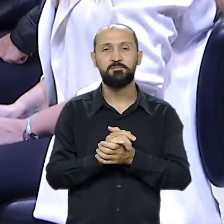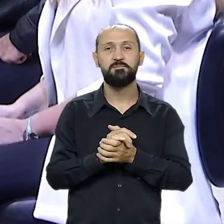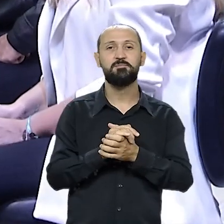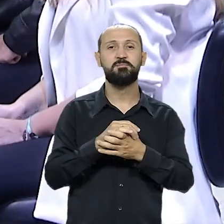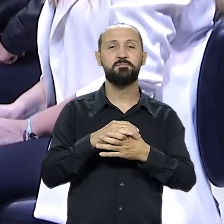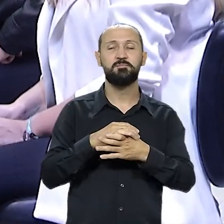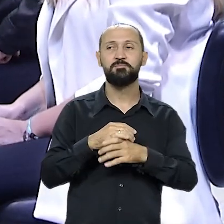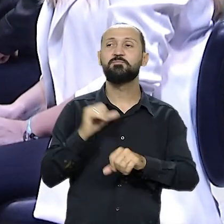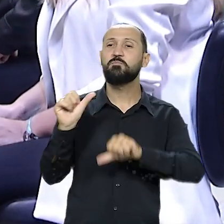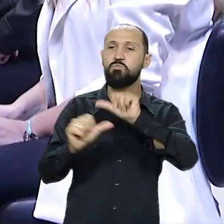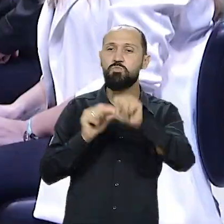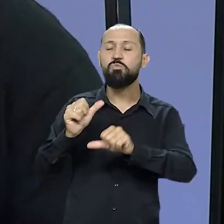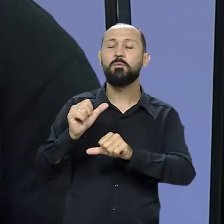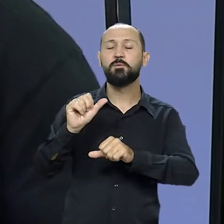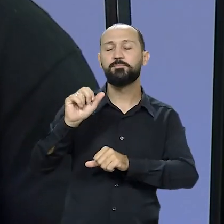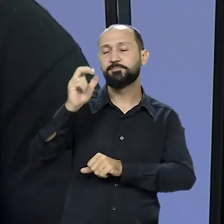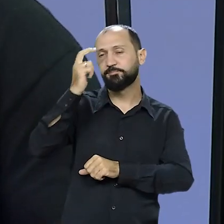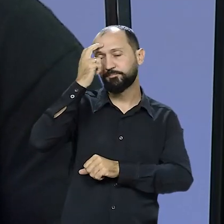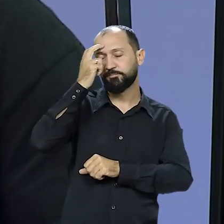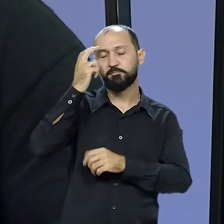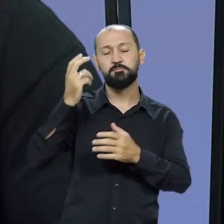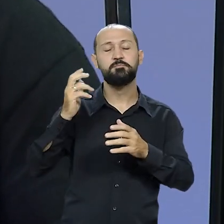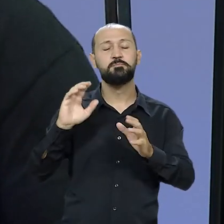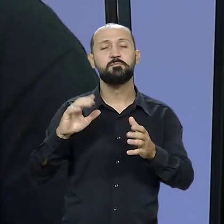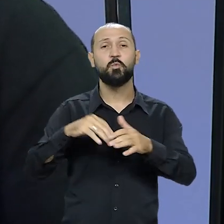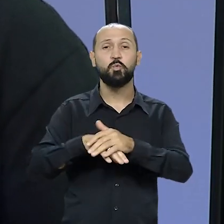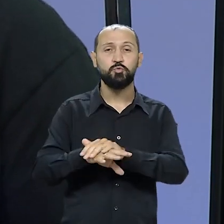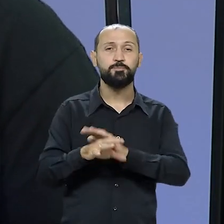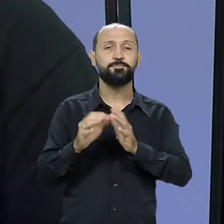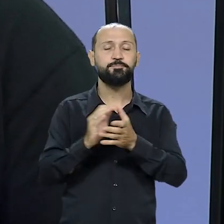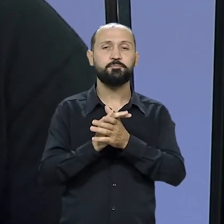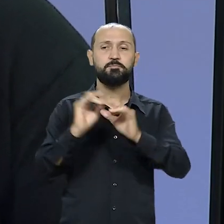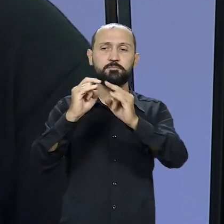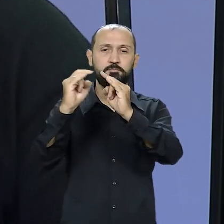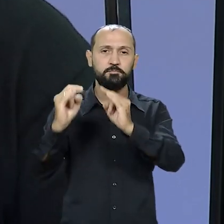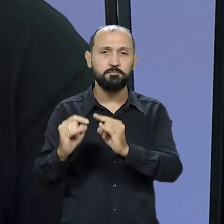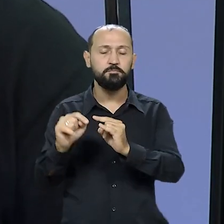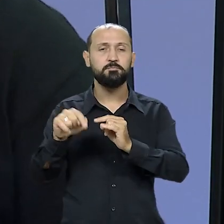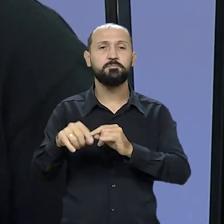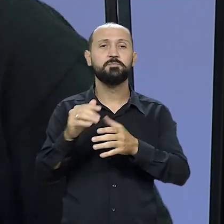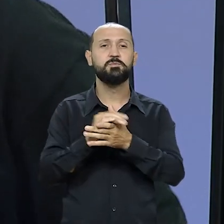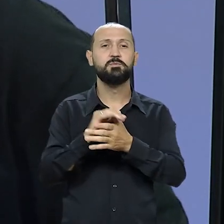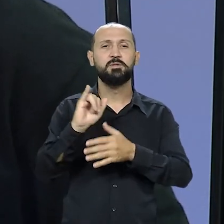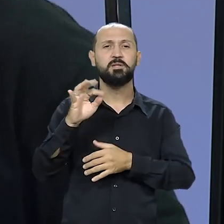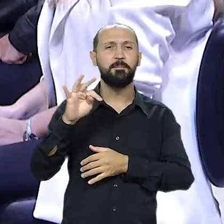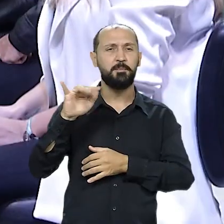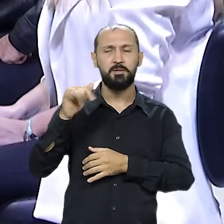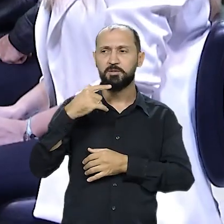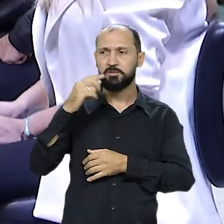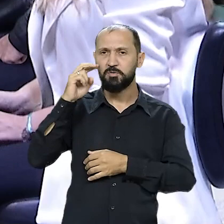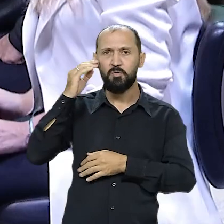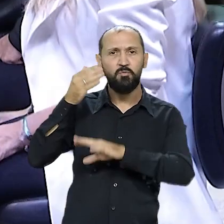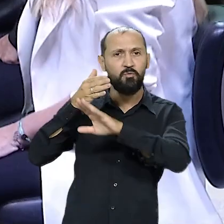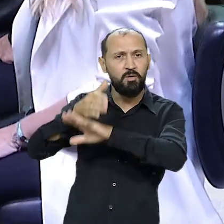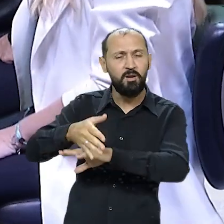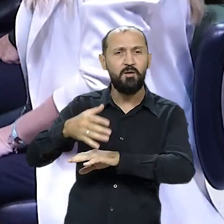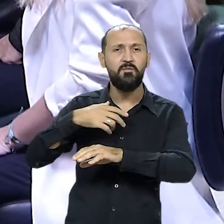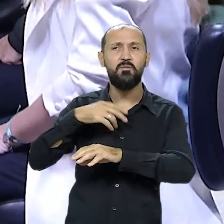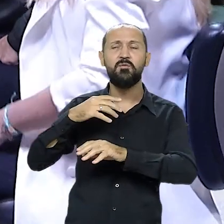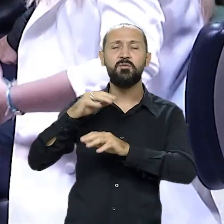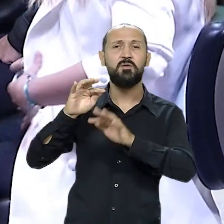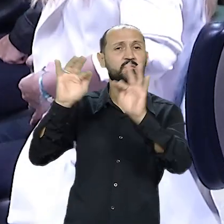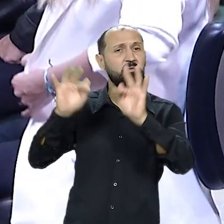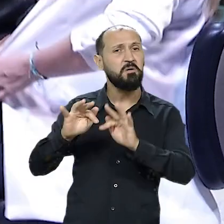Está mudando essa cultura. Está mudando essa cultura. Os assentados, principalmente esse da Itamaraty, eu fiquei muito feliz quando eu fui lá, porque eles são muito